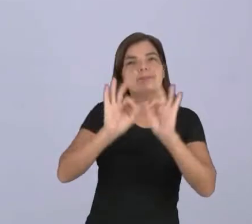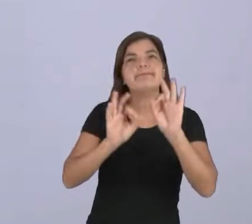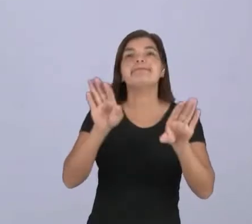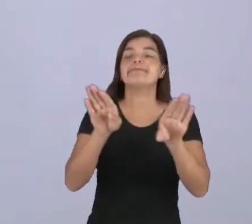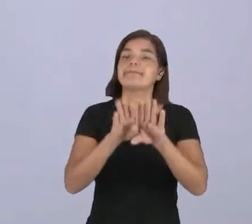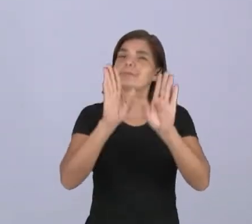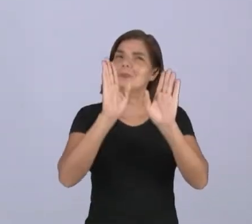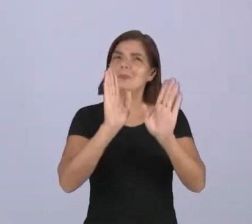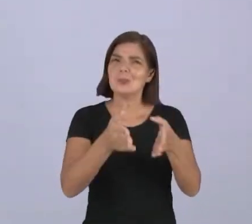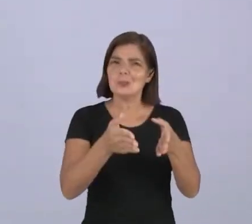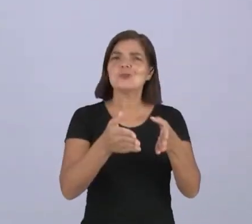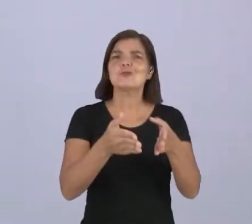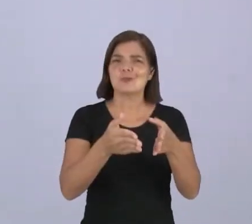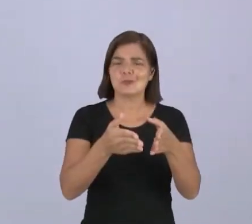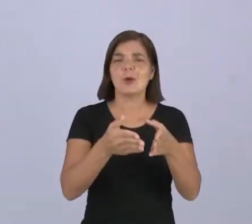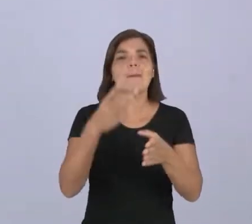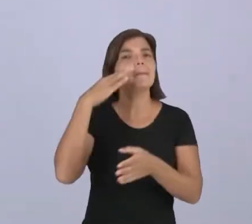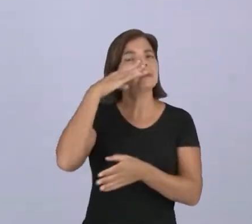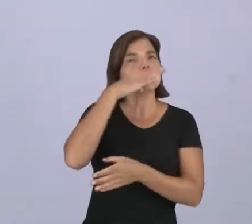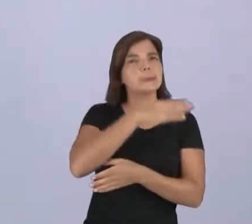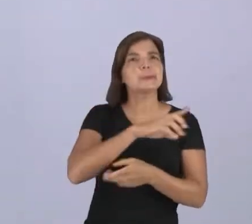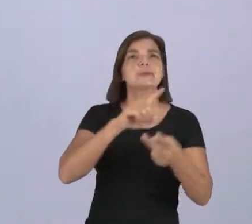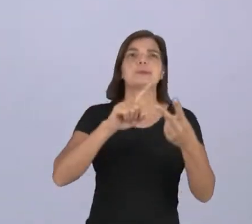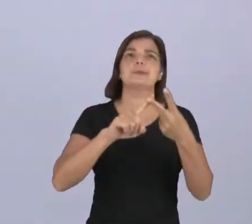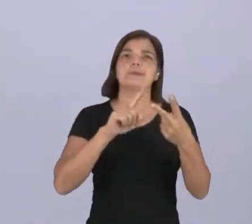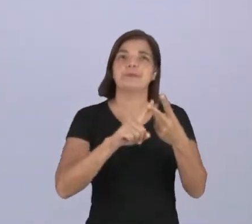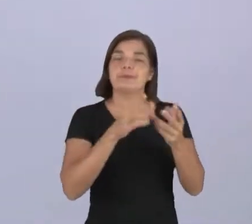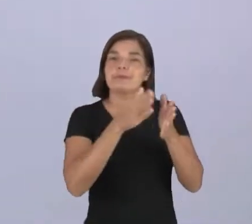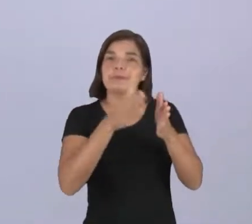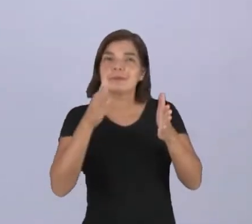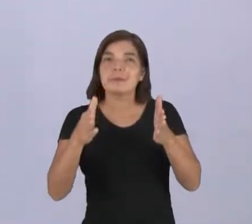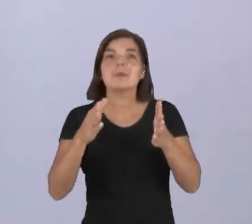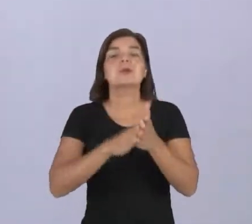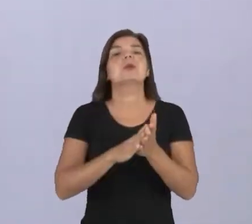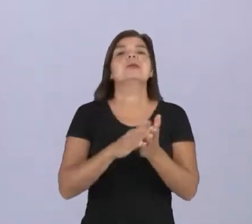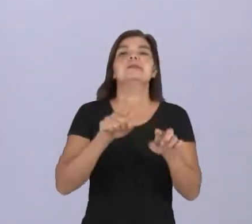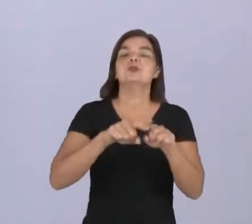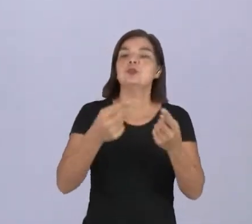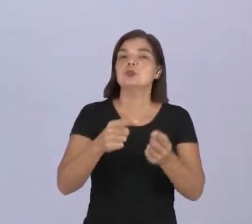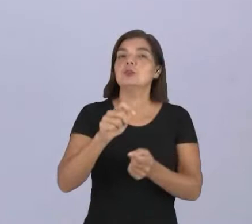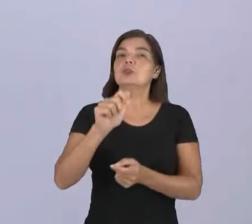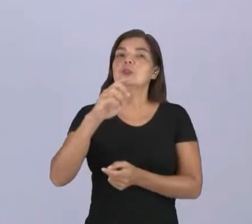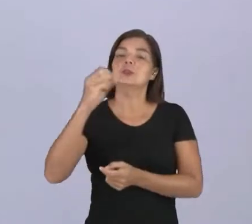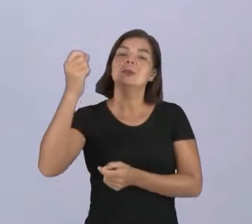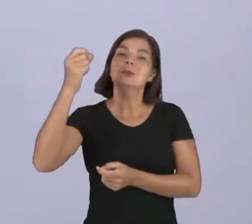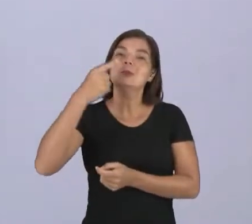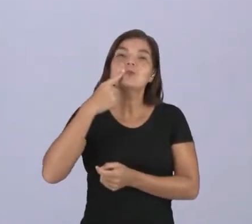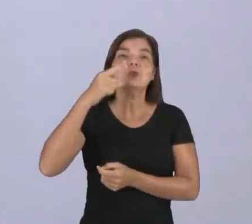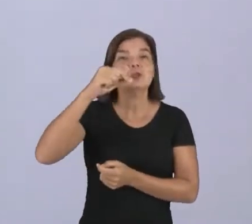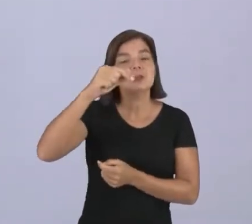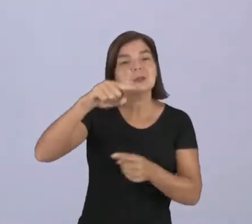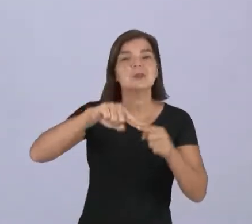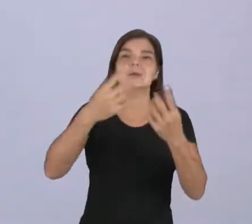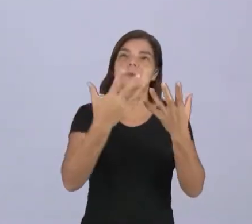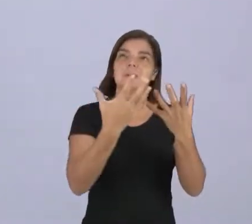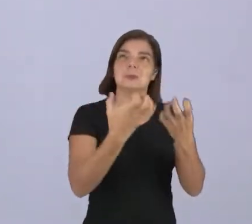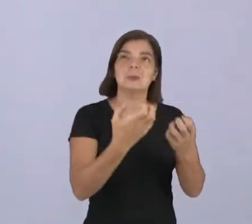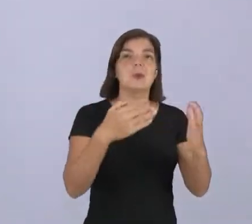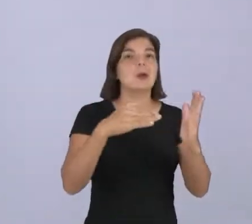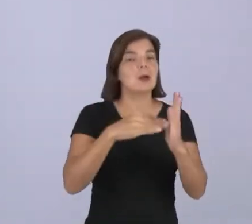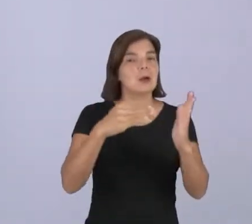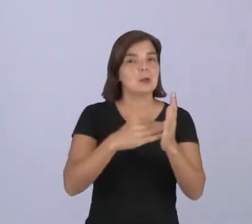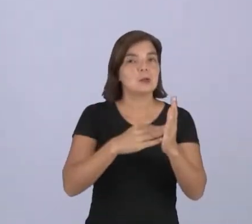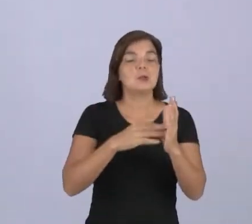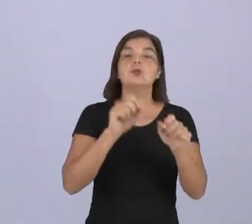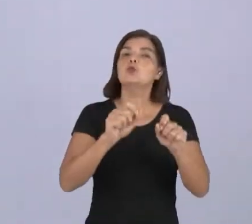dele, ele já passou por um choque de temperatura. Também tem o processo de salga, tem o processo de secagem, tem até mesmo